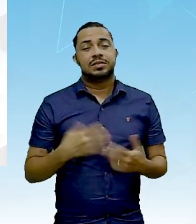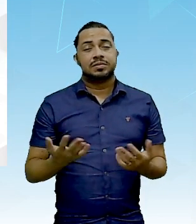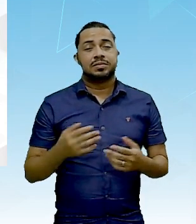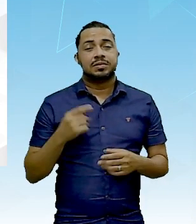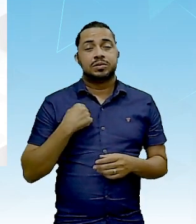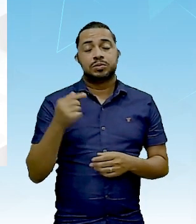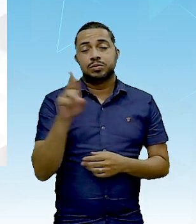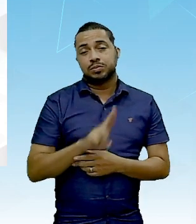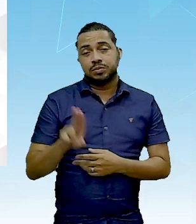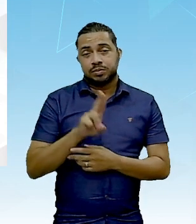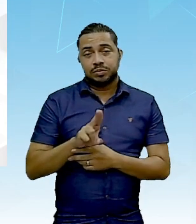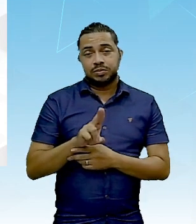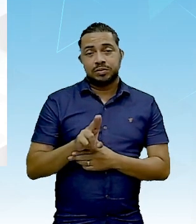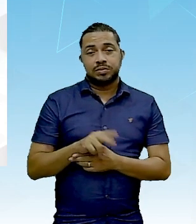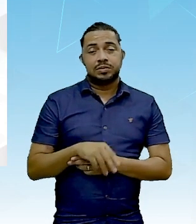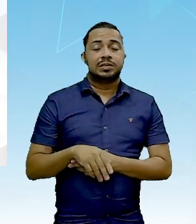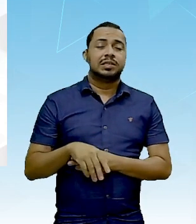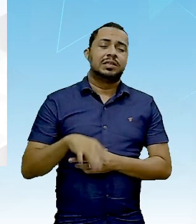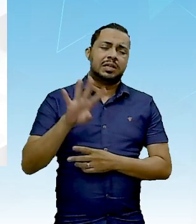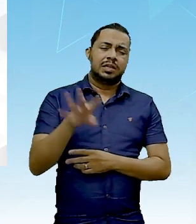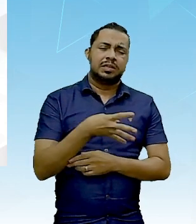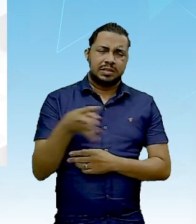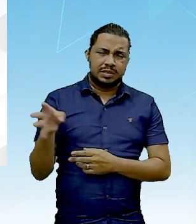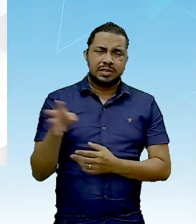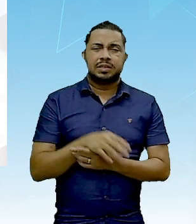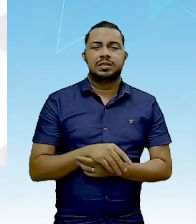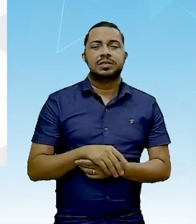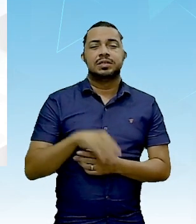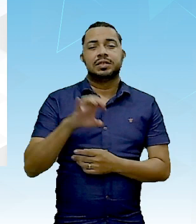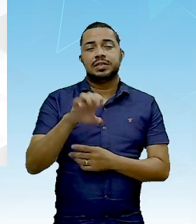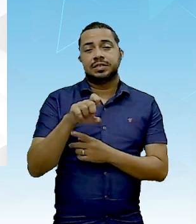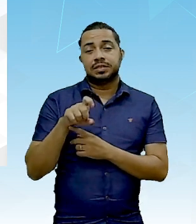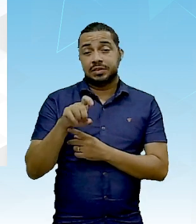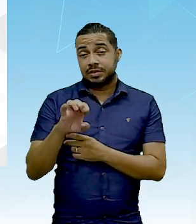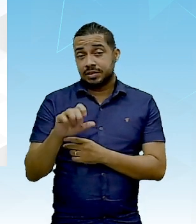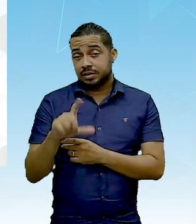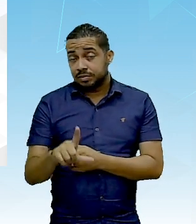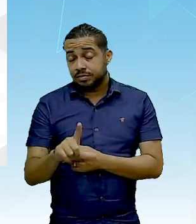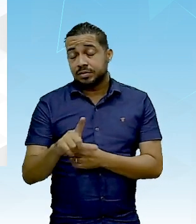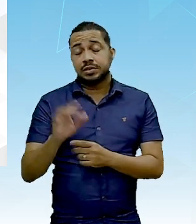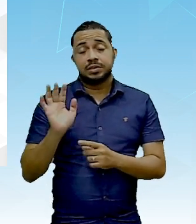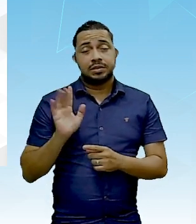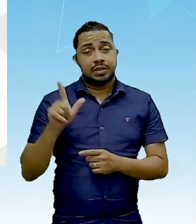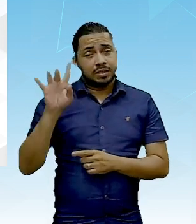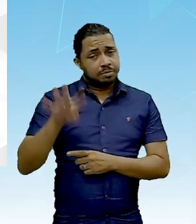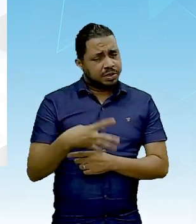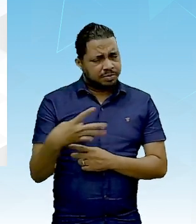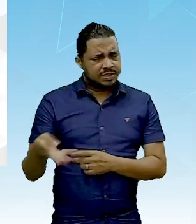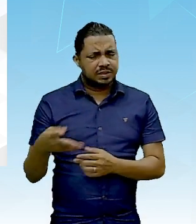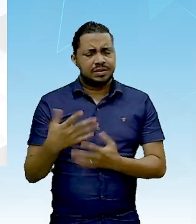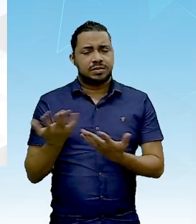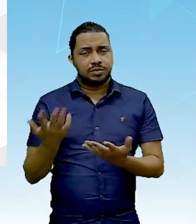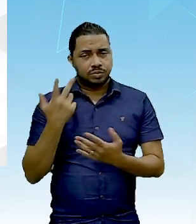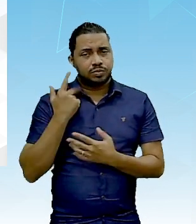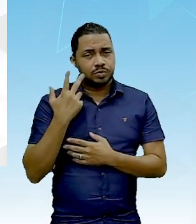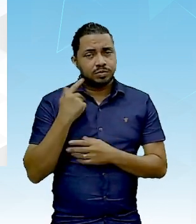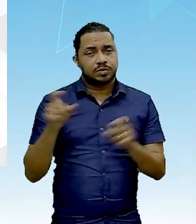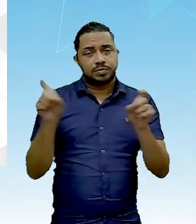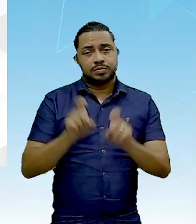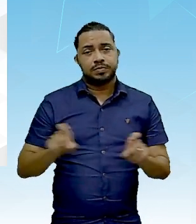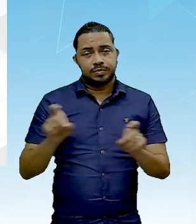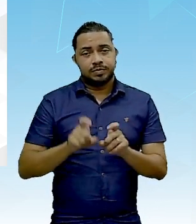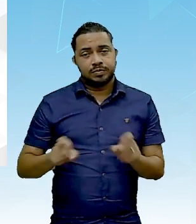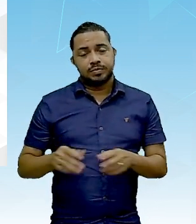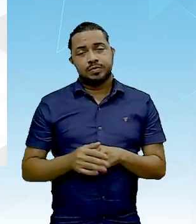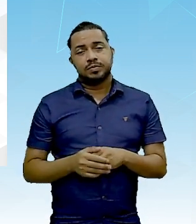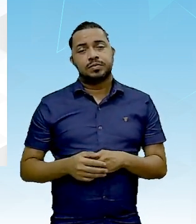eu uso o Excel. É uma planilha que está mais comum nos computadores, né? E